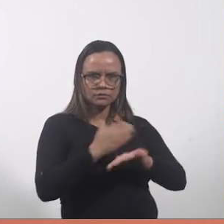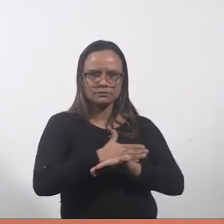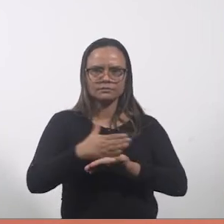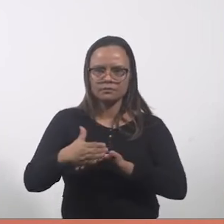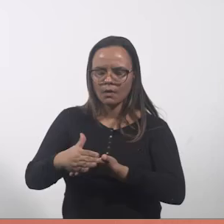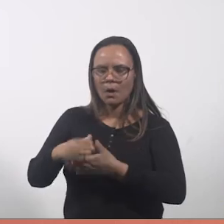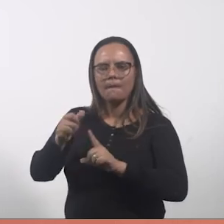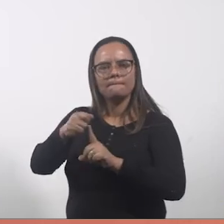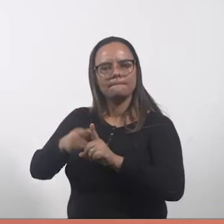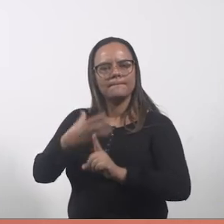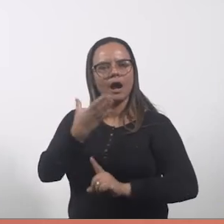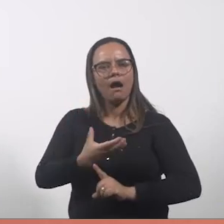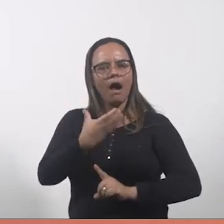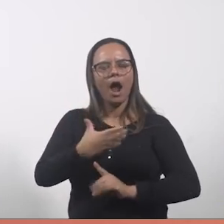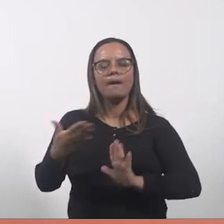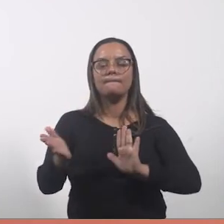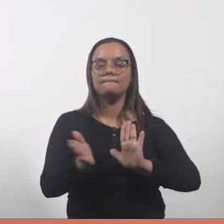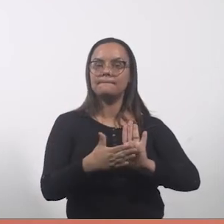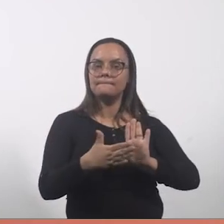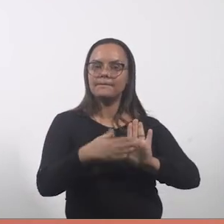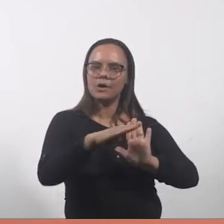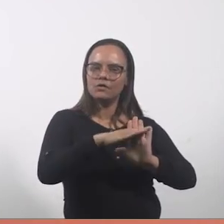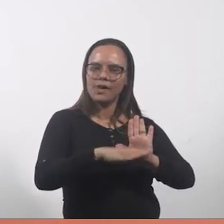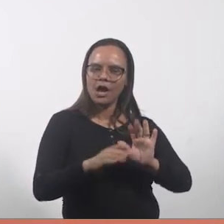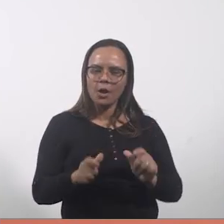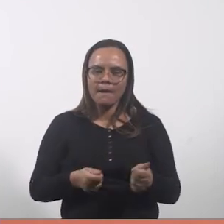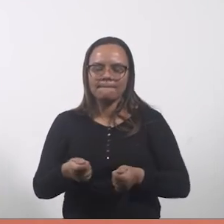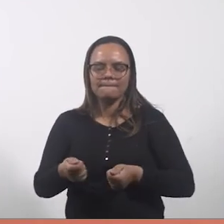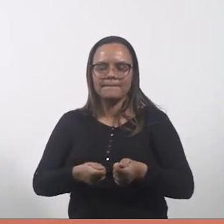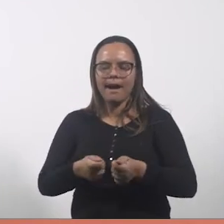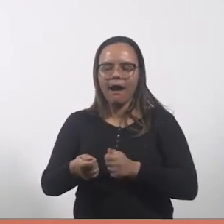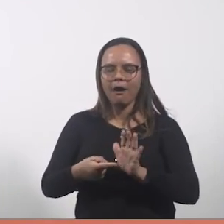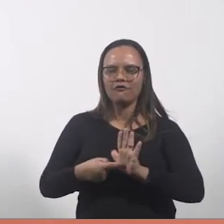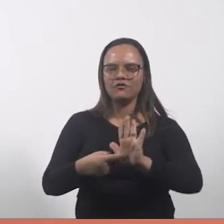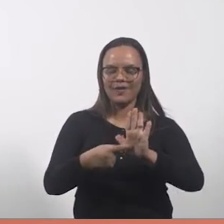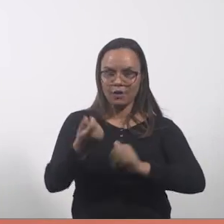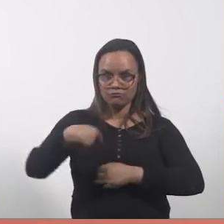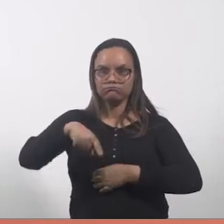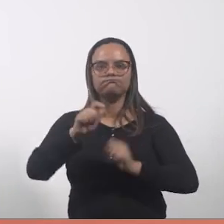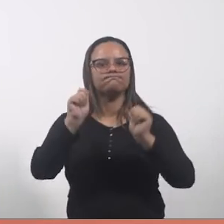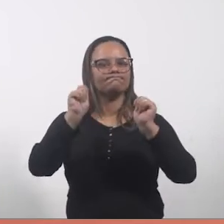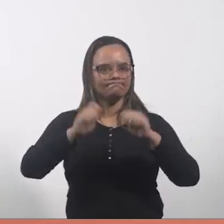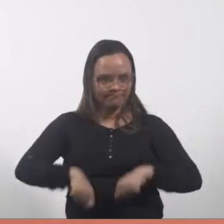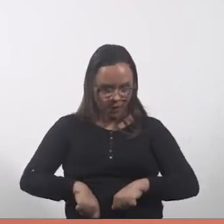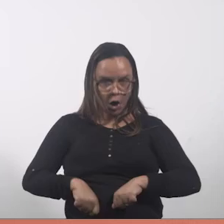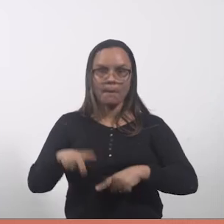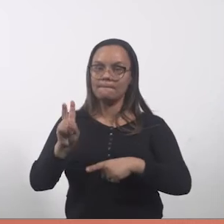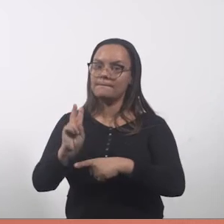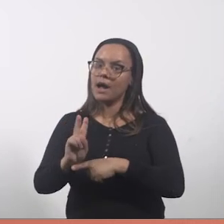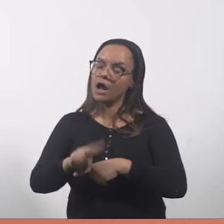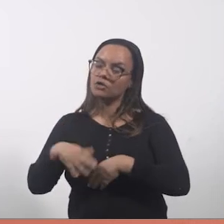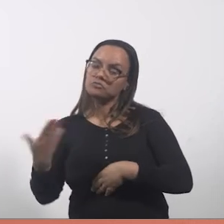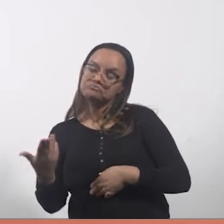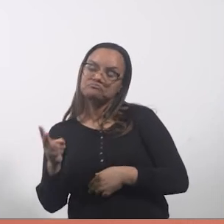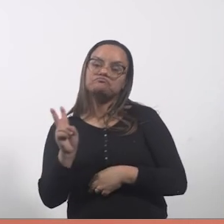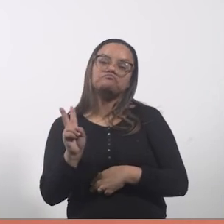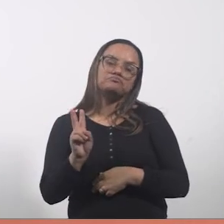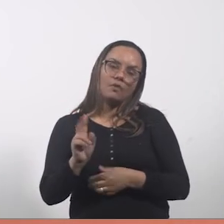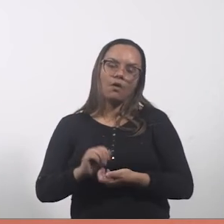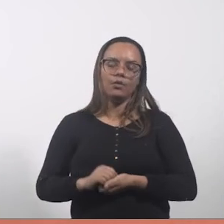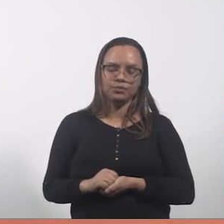do mês de dezembro que o plano de flexibilização vai nos apresentar, que a gente deve indicar medidas ou não em